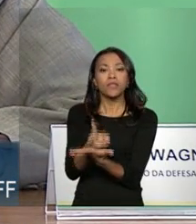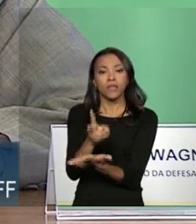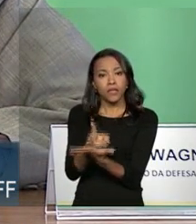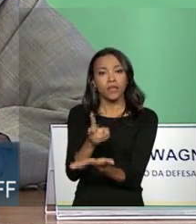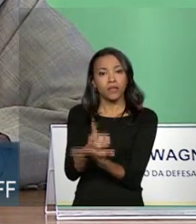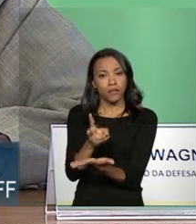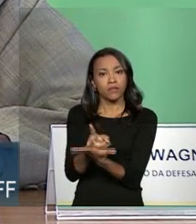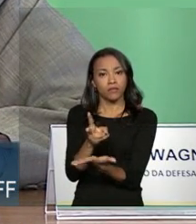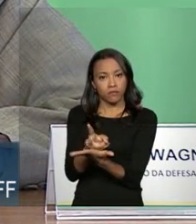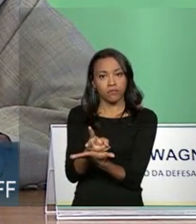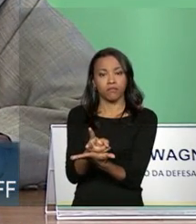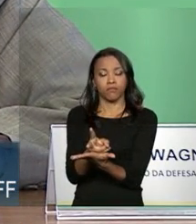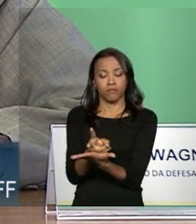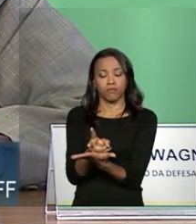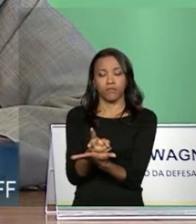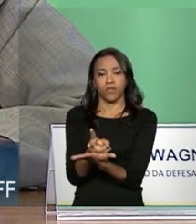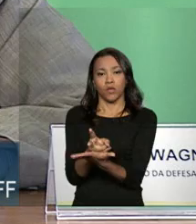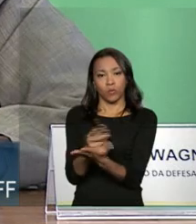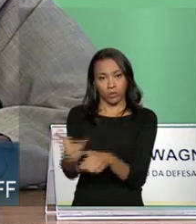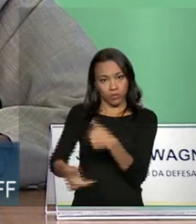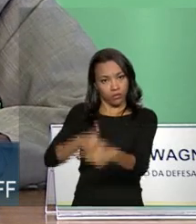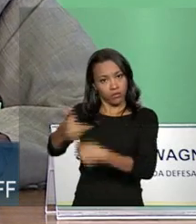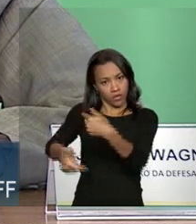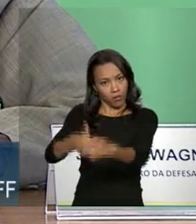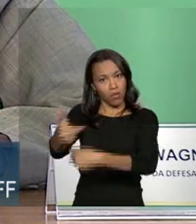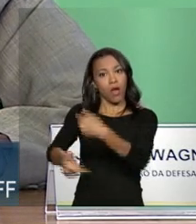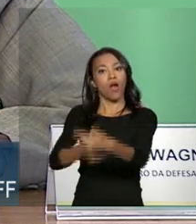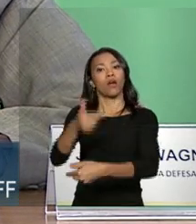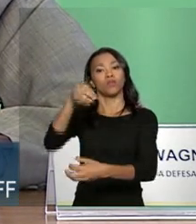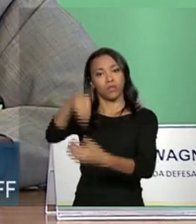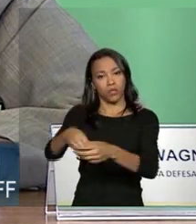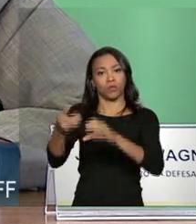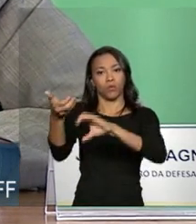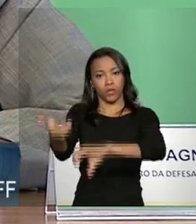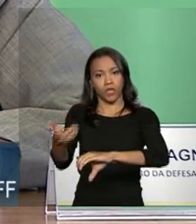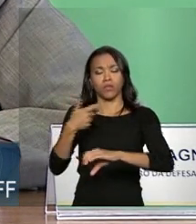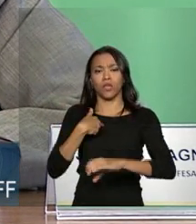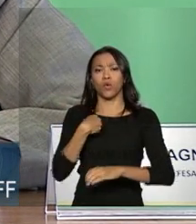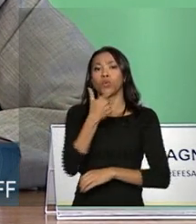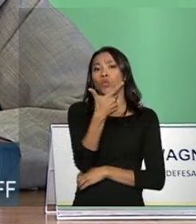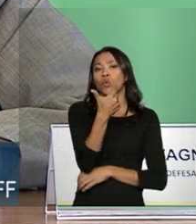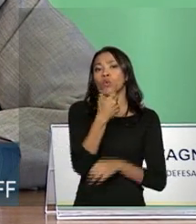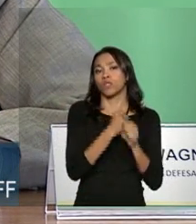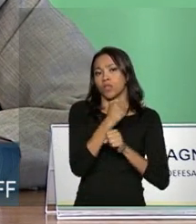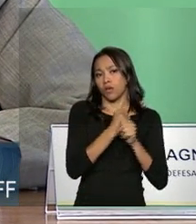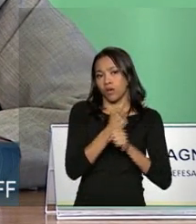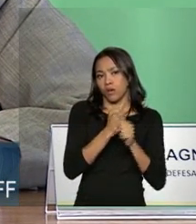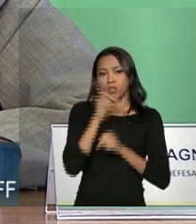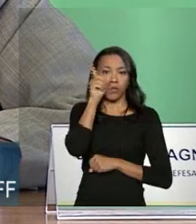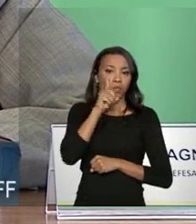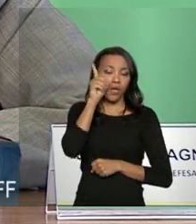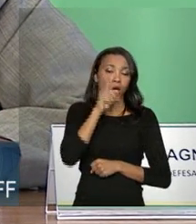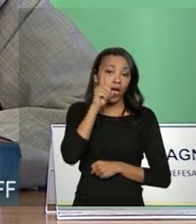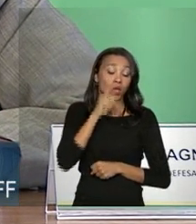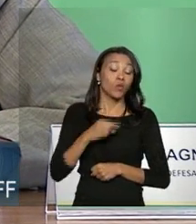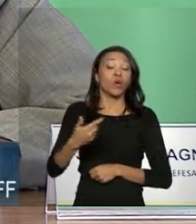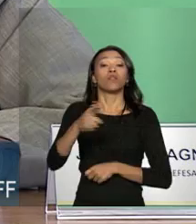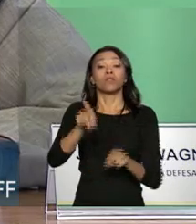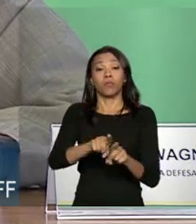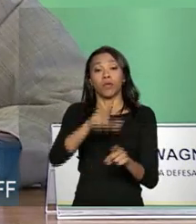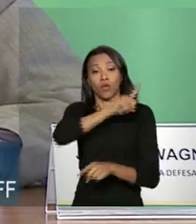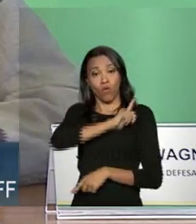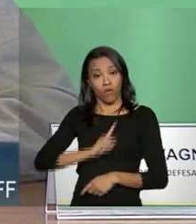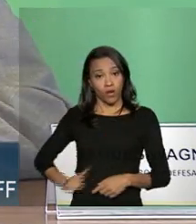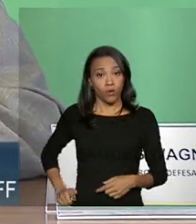da casa. Eu insisto, fui deputado durante 12 anos, fui governador durante 8 anos, numa relação com a